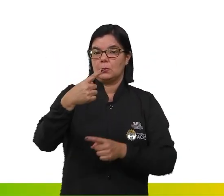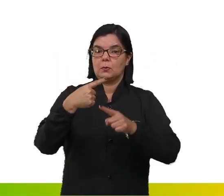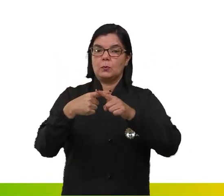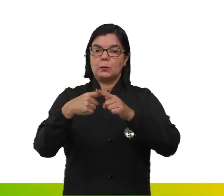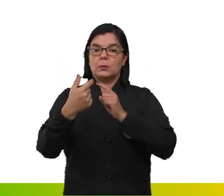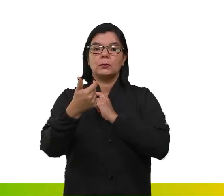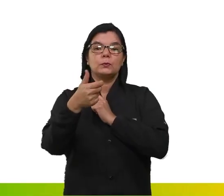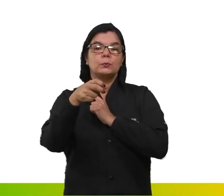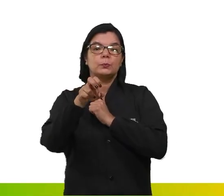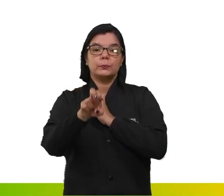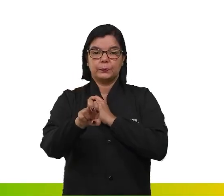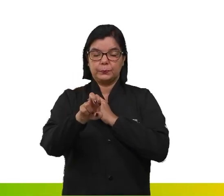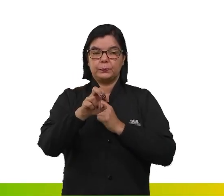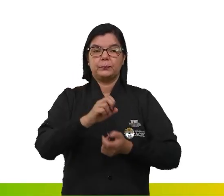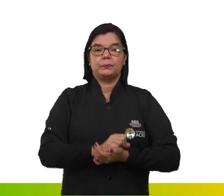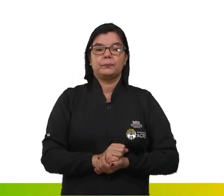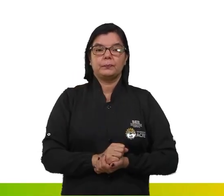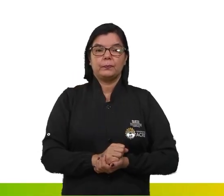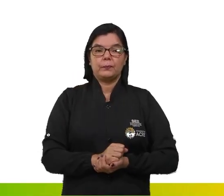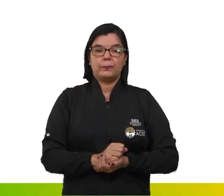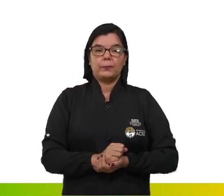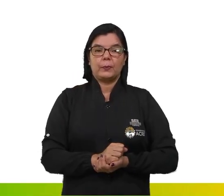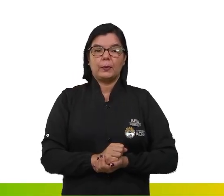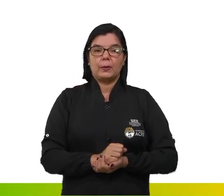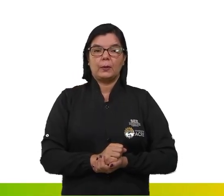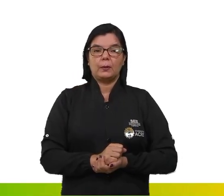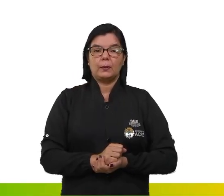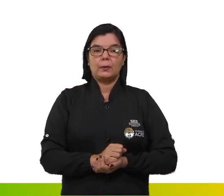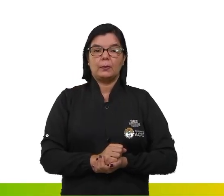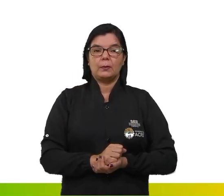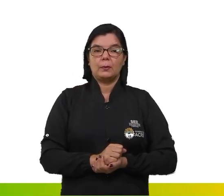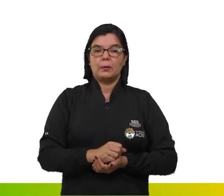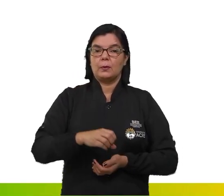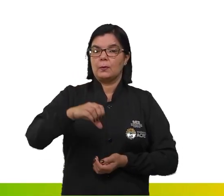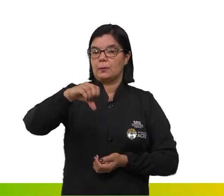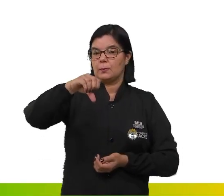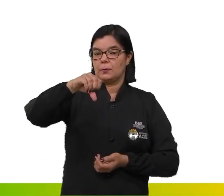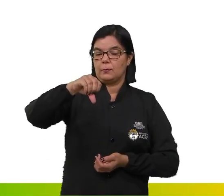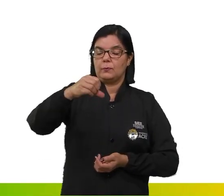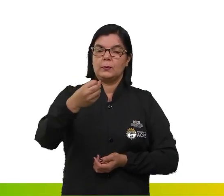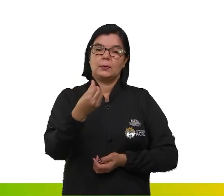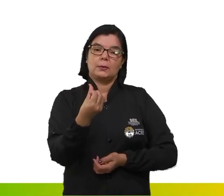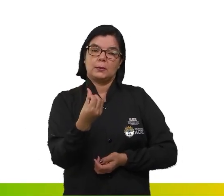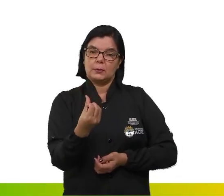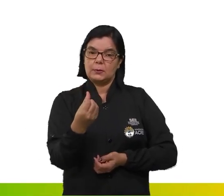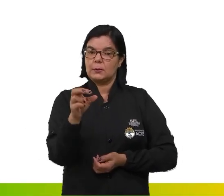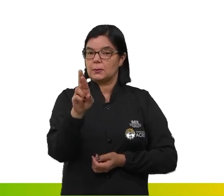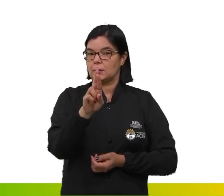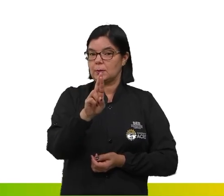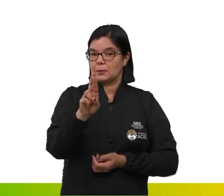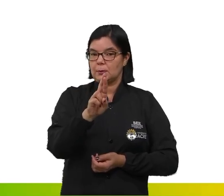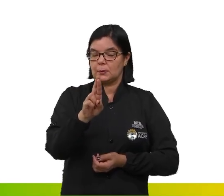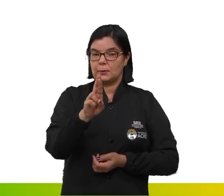por 15. Quando eu fizer isso, eu vou obter R$96.